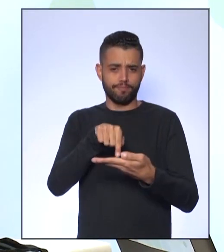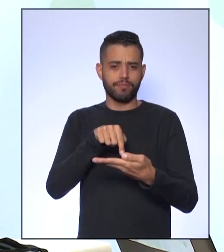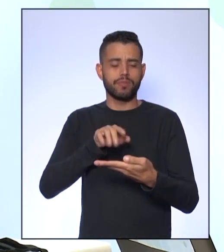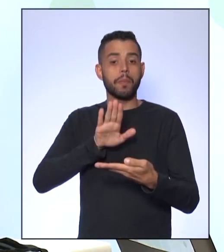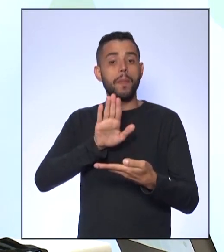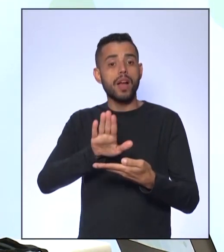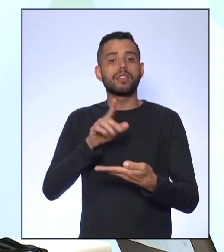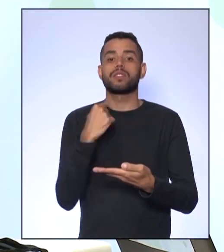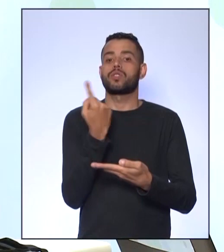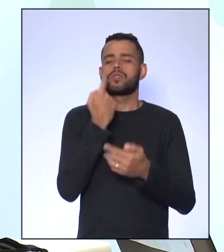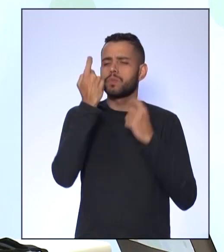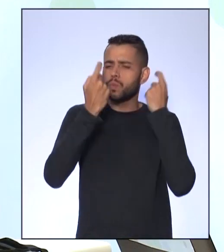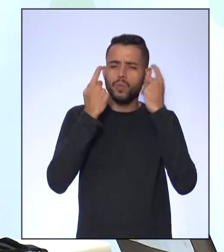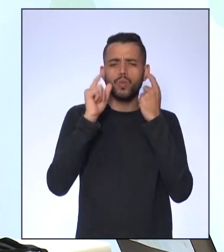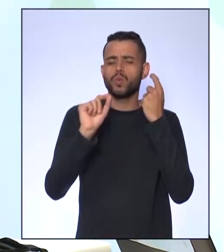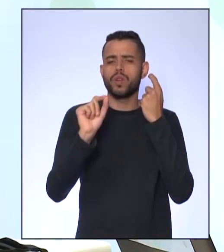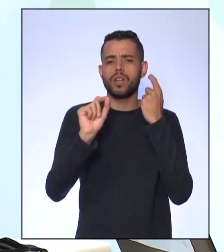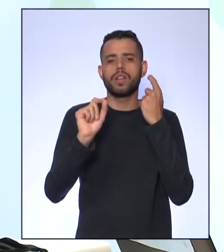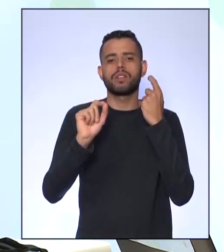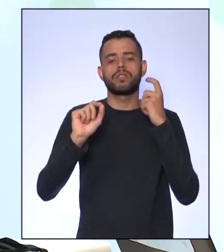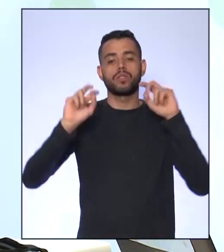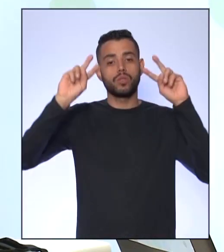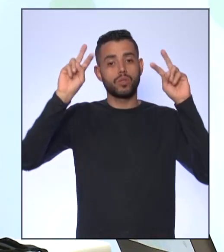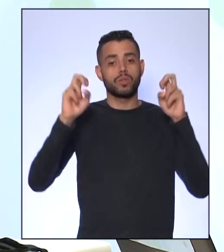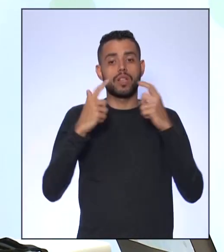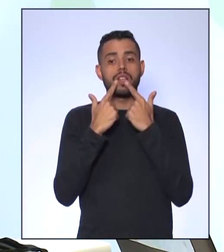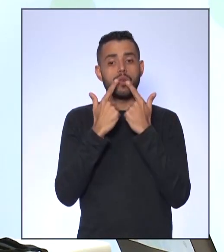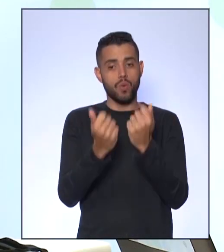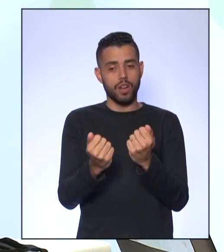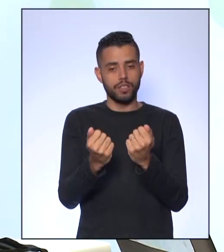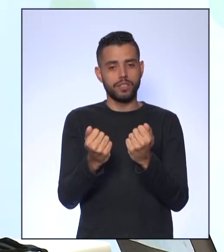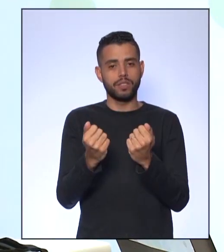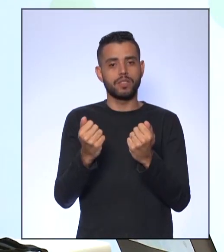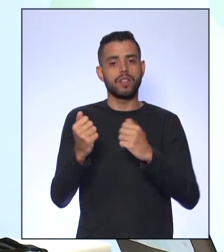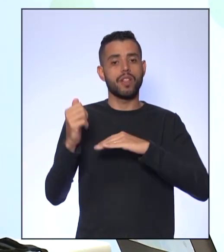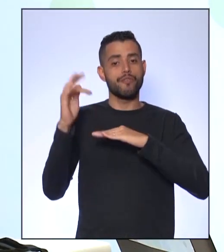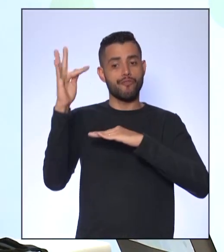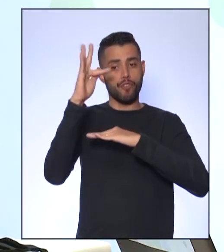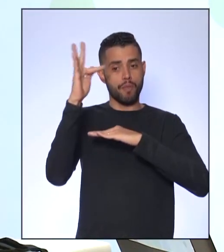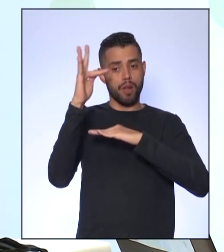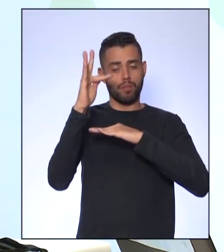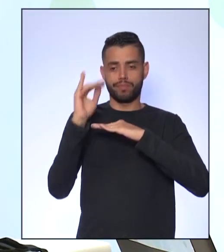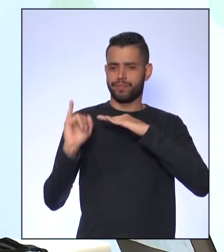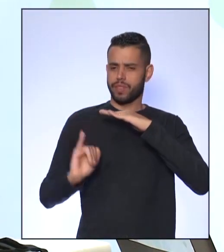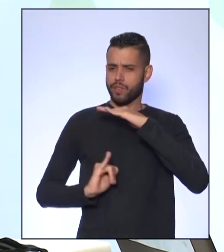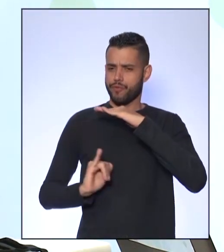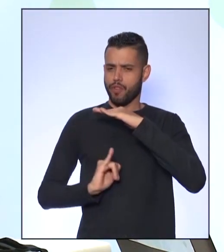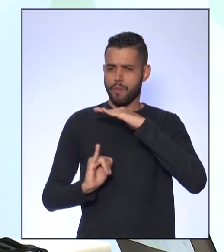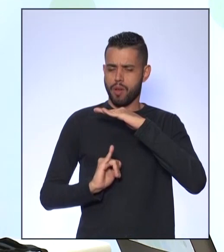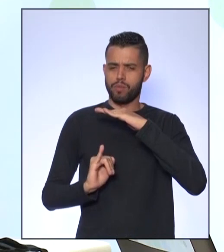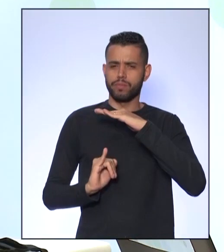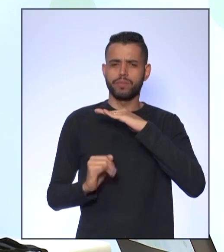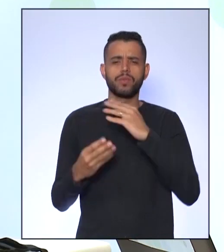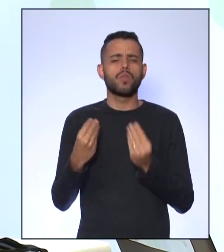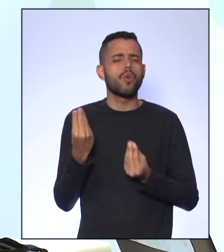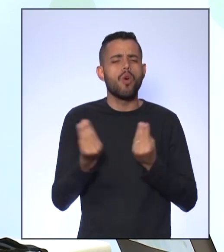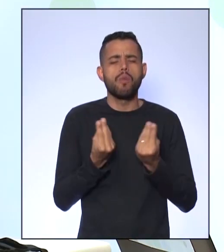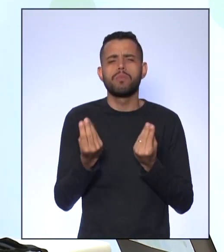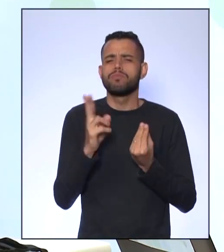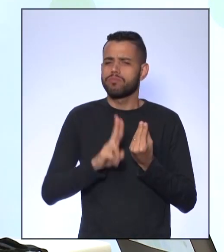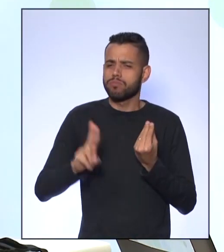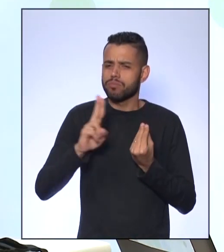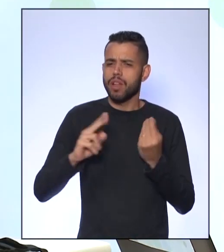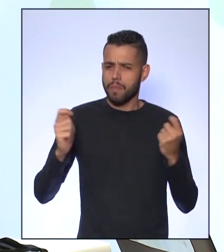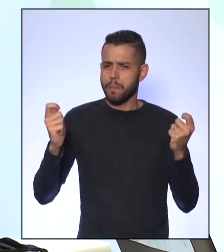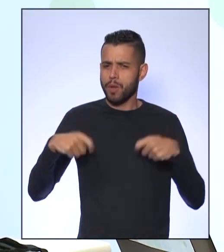muito grande, forte, em relação à linguagem formal e a linguagem informal. Em que momento eu posso usar isso,